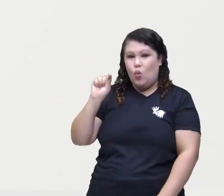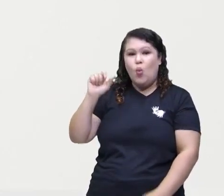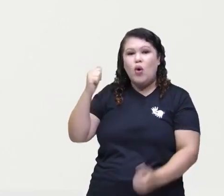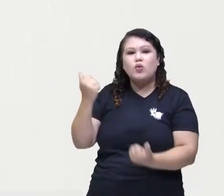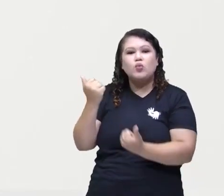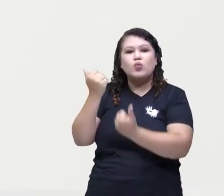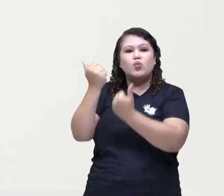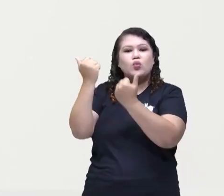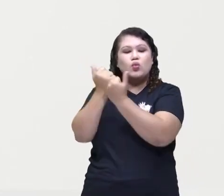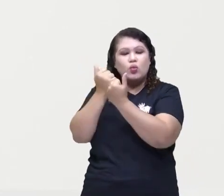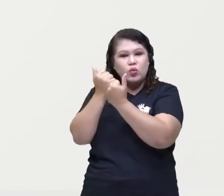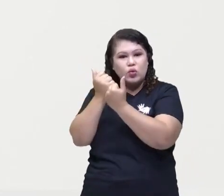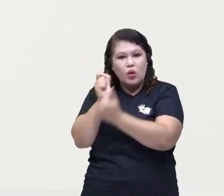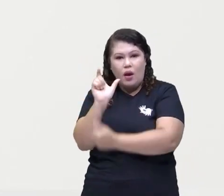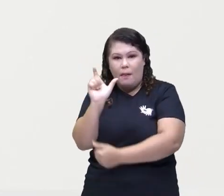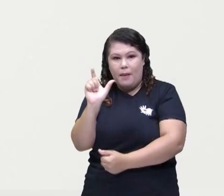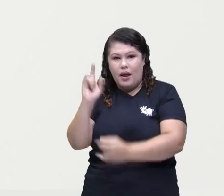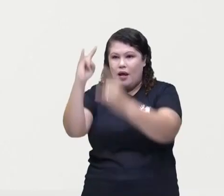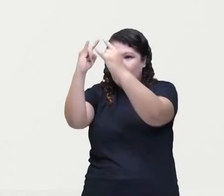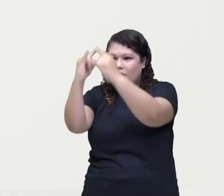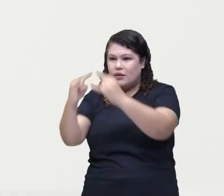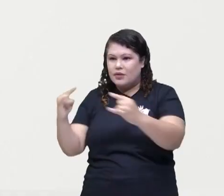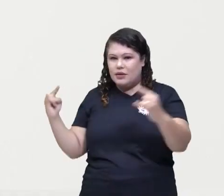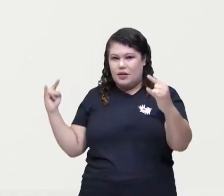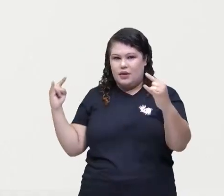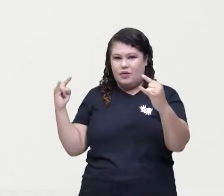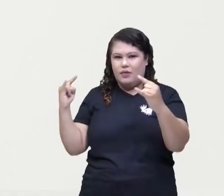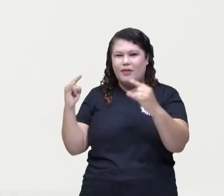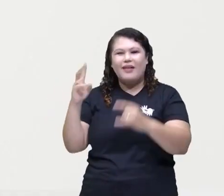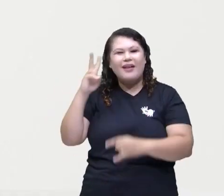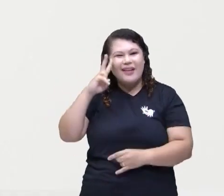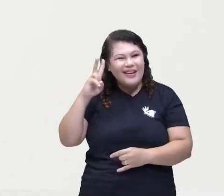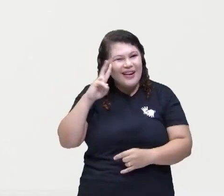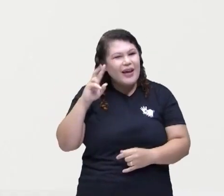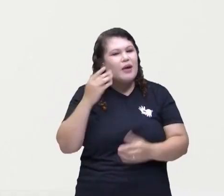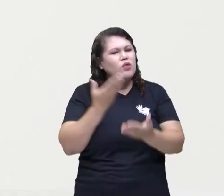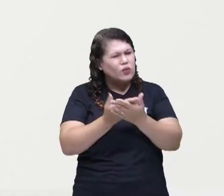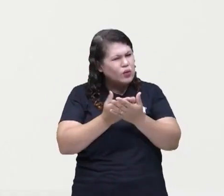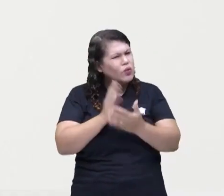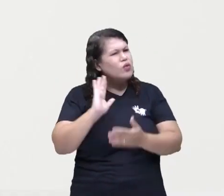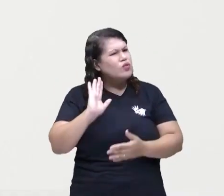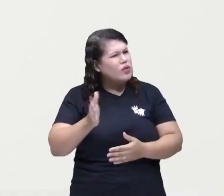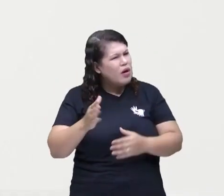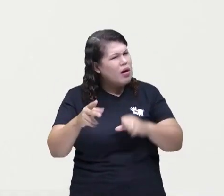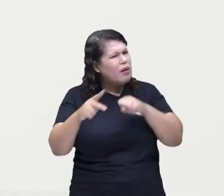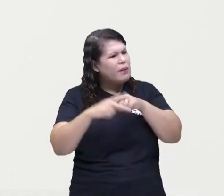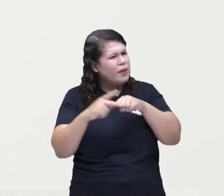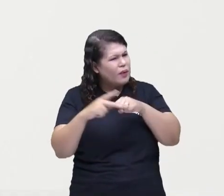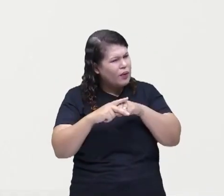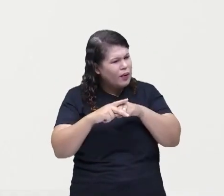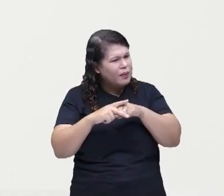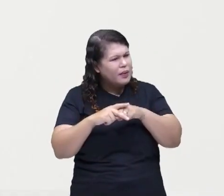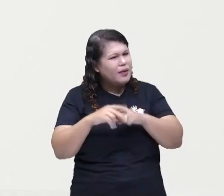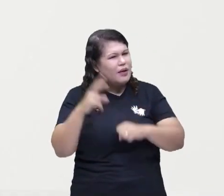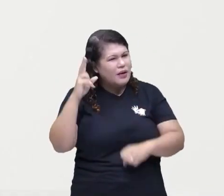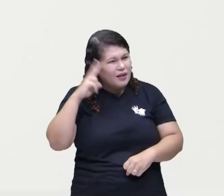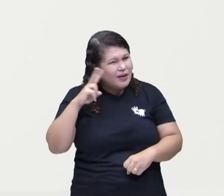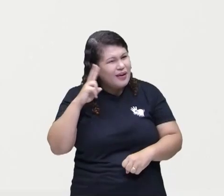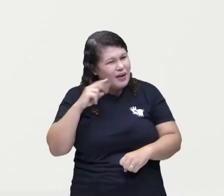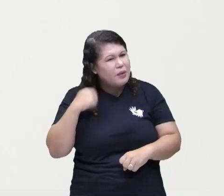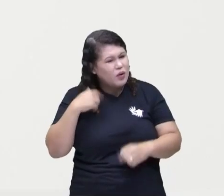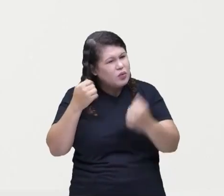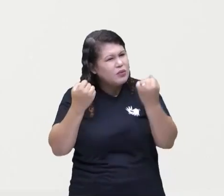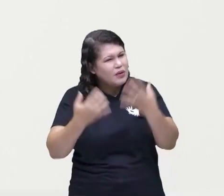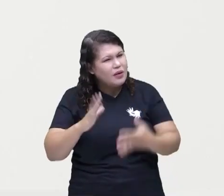substituindo a palavra circo. Vocês se lembram que isso é um pronome pessoal? Lembram disso que eu já